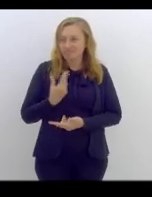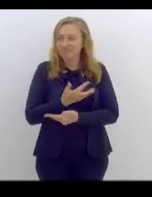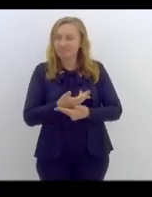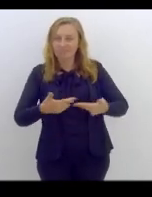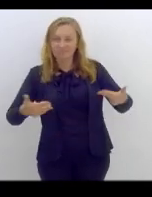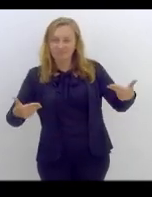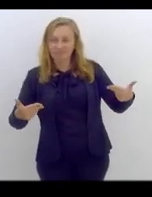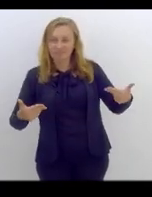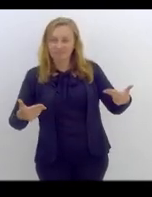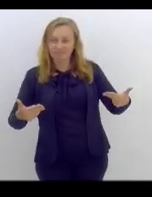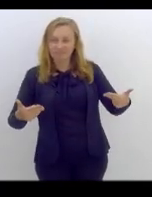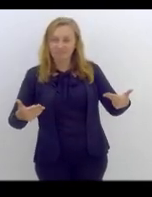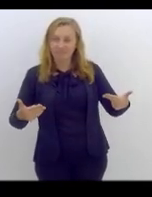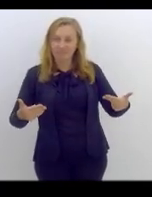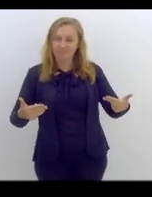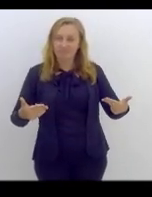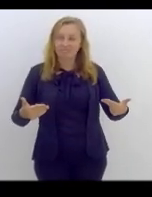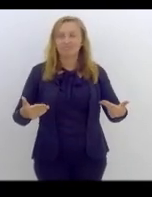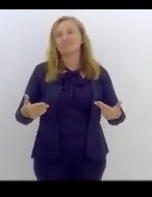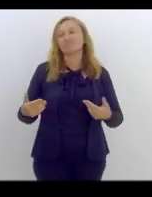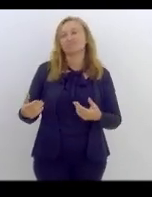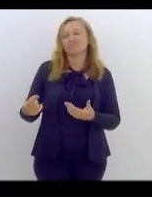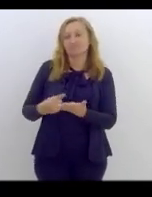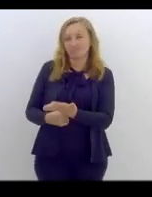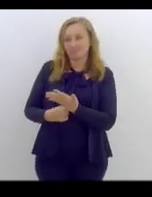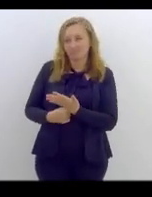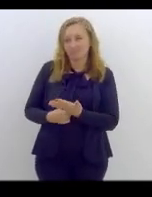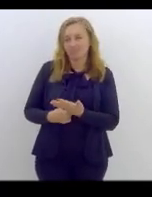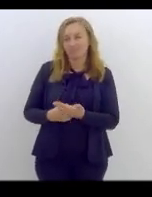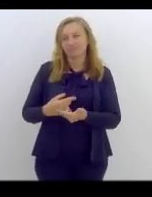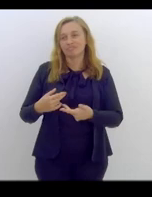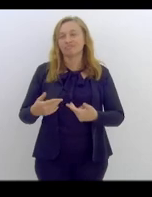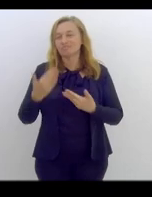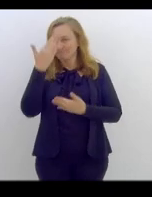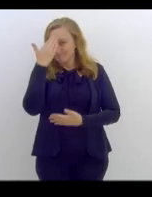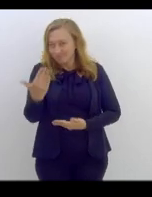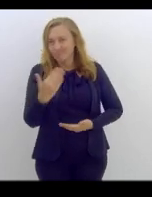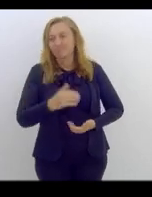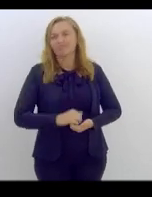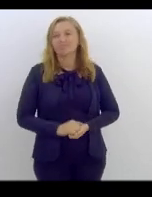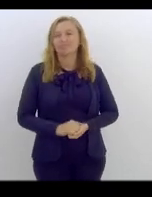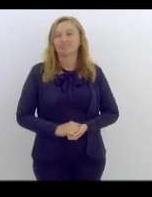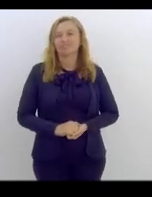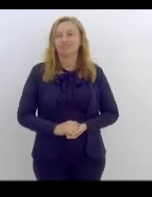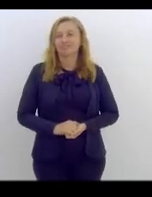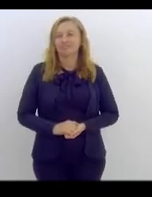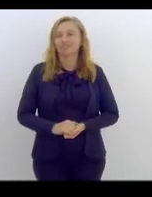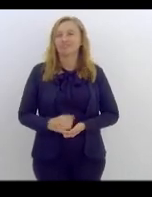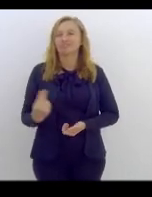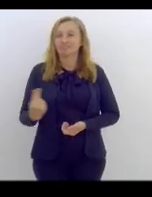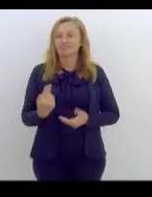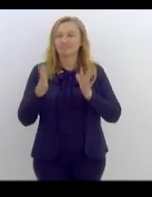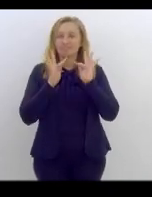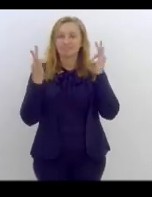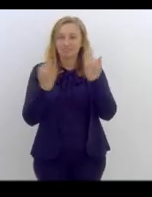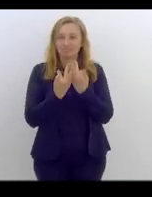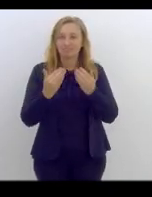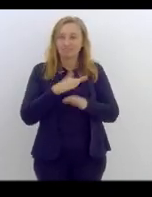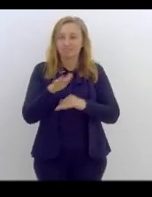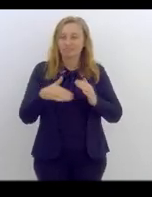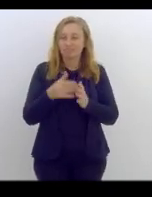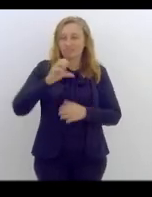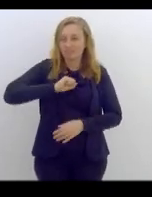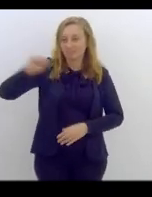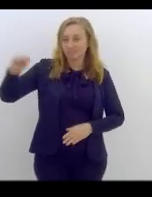estrela que a gente vai seguir para sempre. Mais uma vez, muito obrigada, em nome da família toda, axé